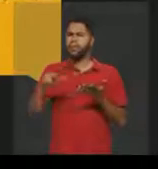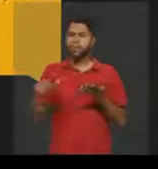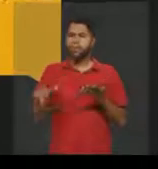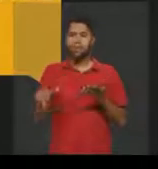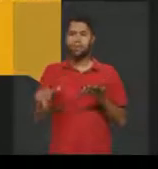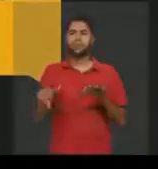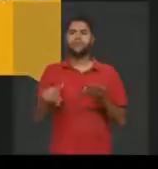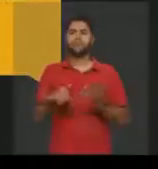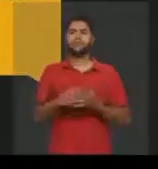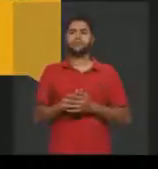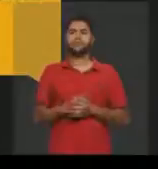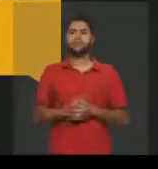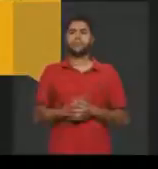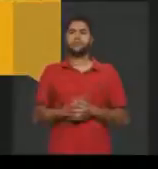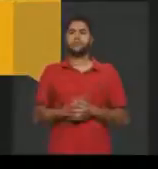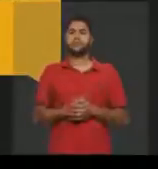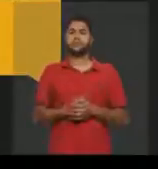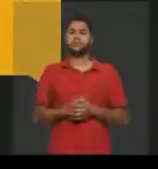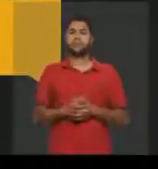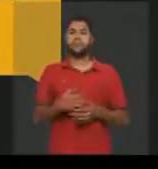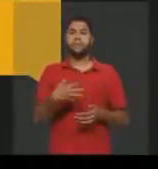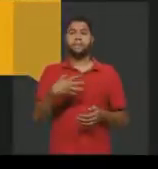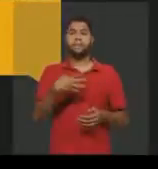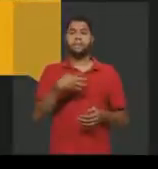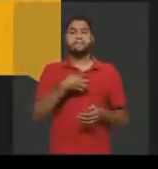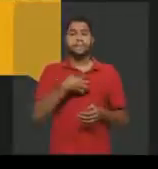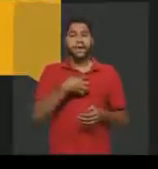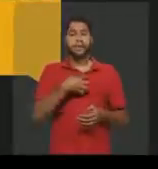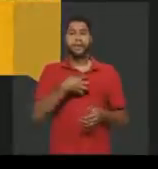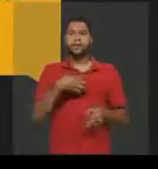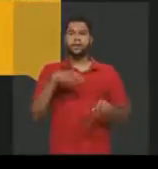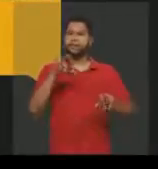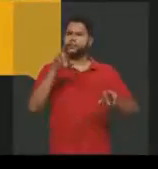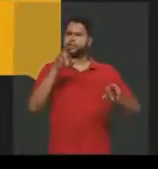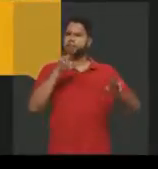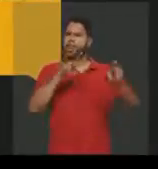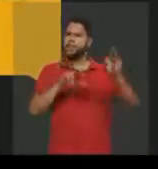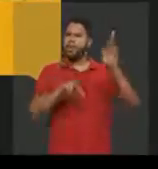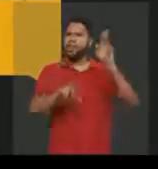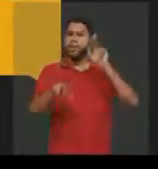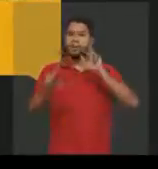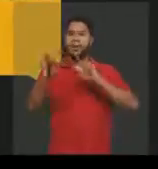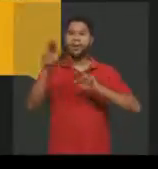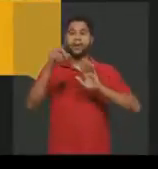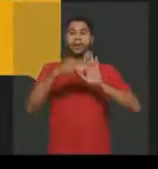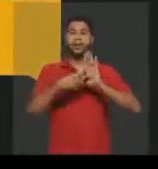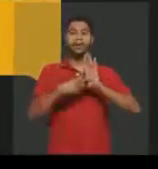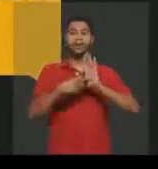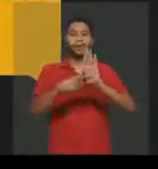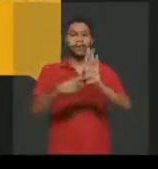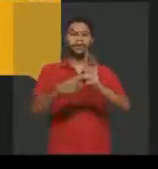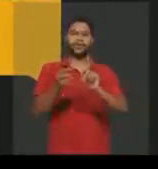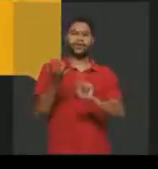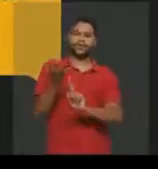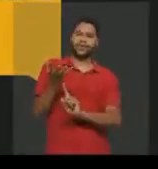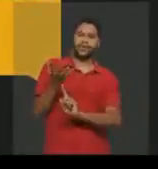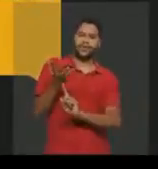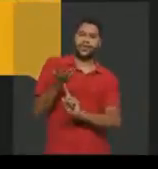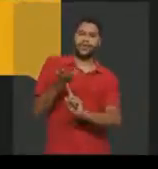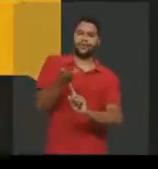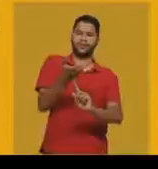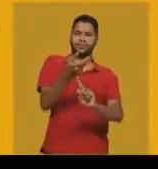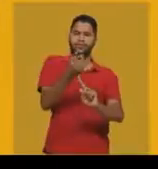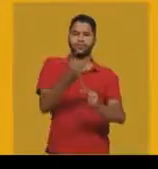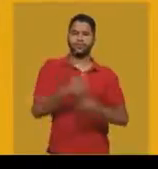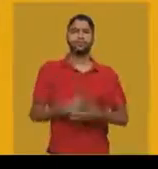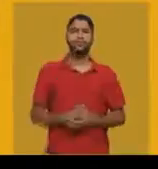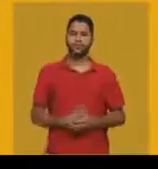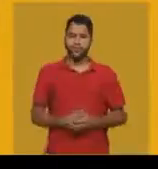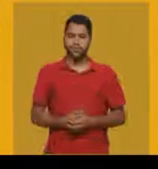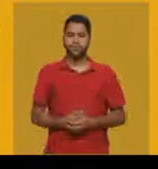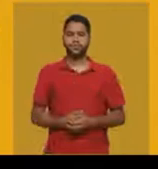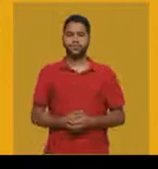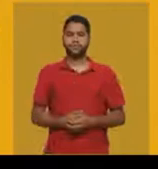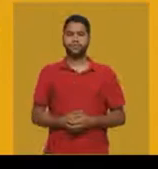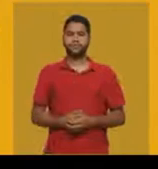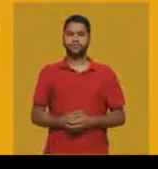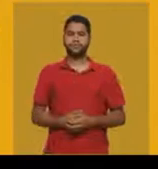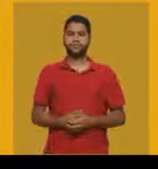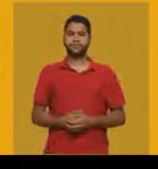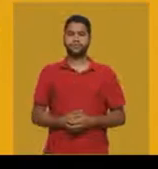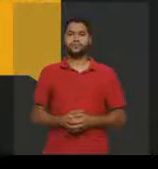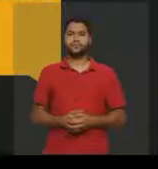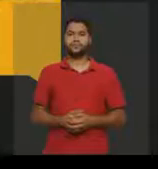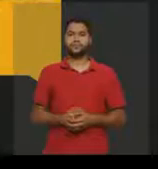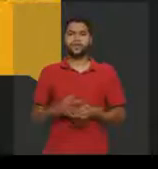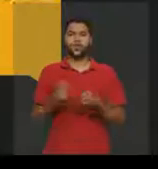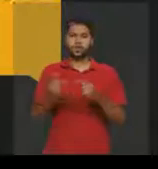N maneiras diferentes de se manifestar artisticamente. Eu